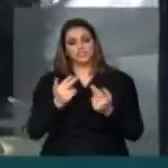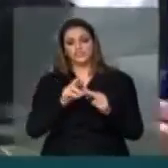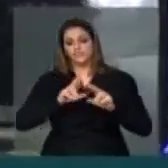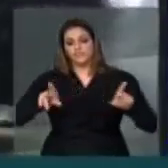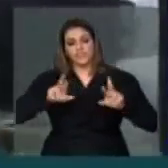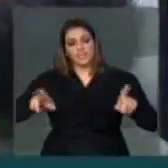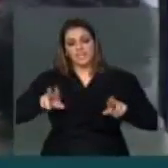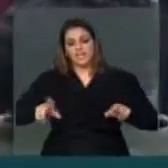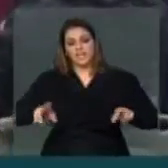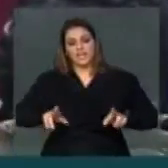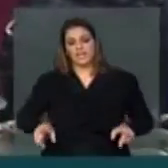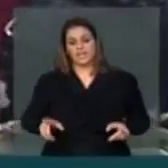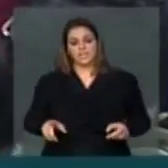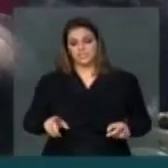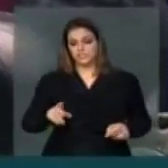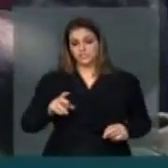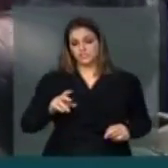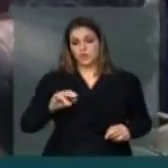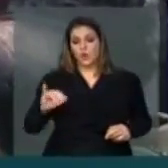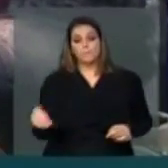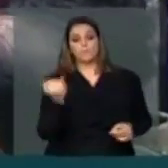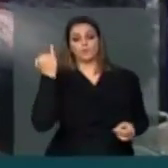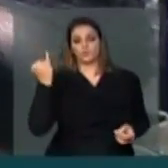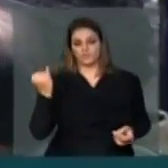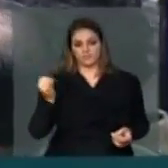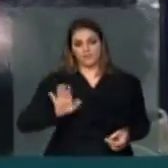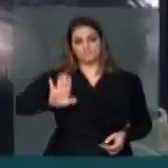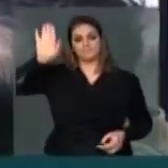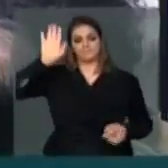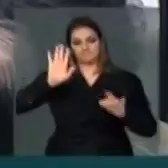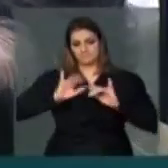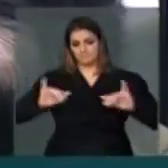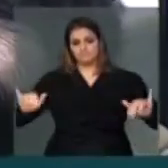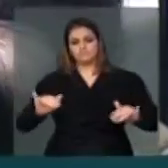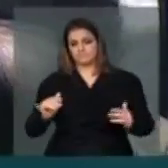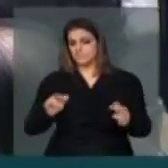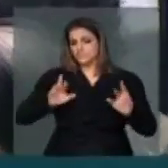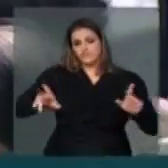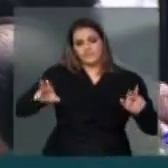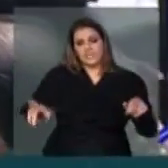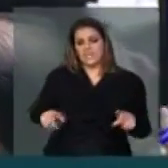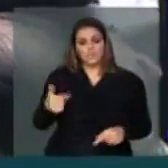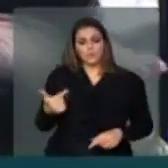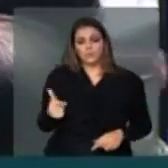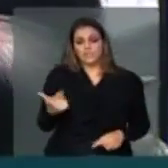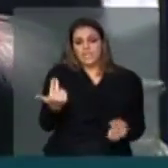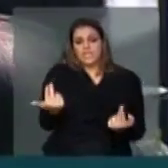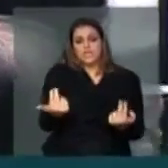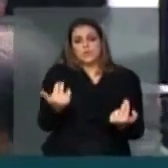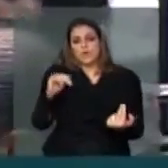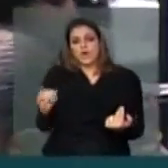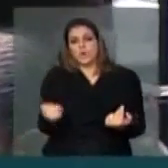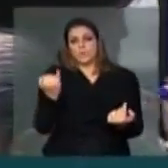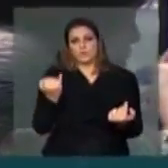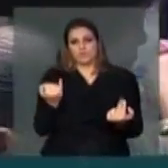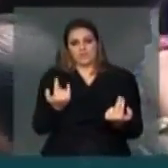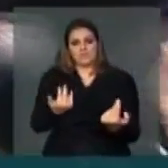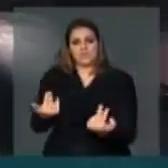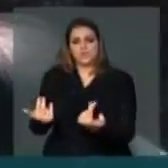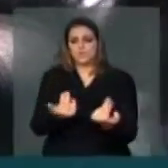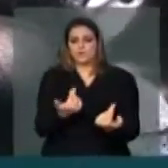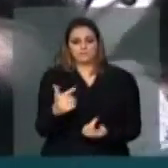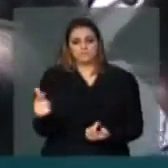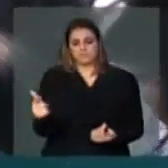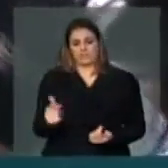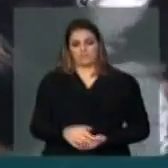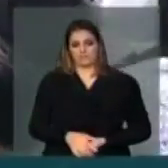da disputa política e eleitoral no Brasil, que as modificações aqui não superarão, infelizmente, já é